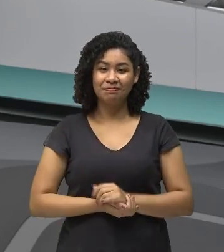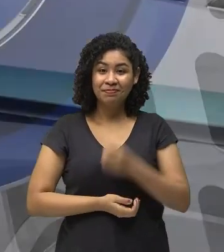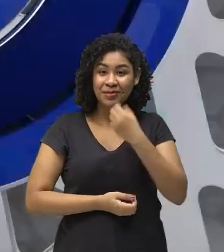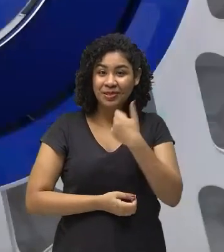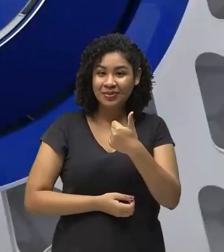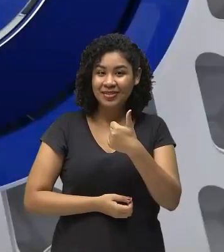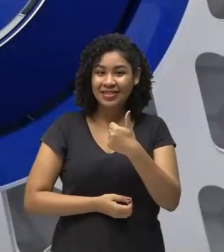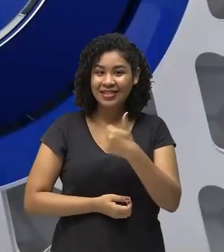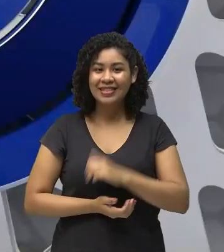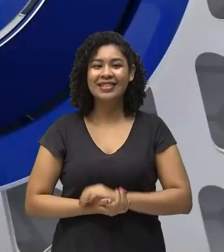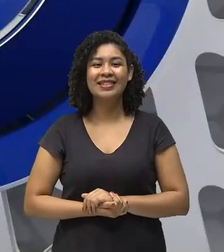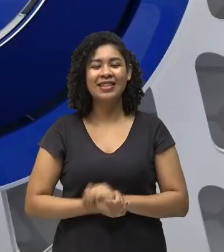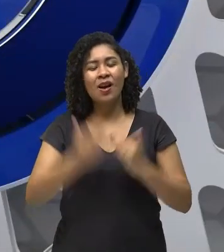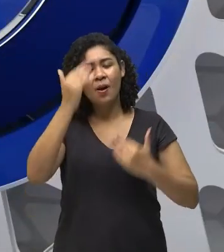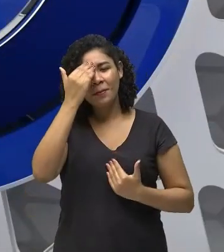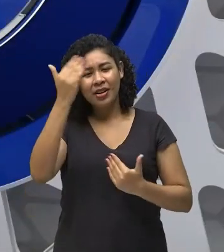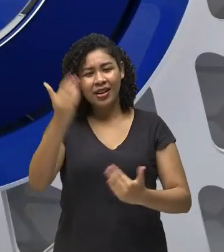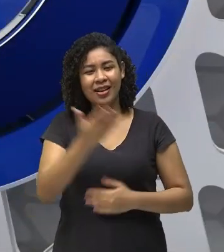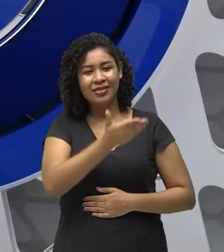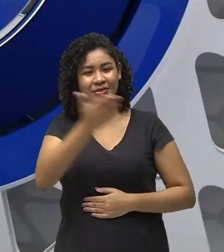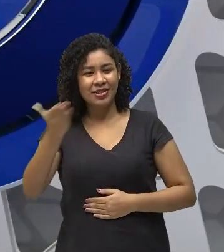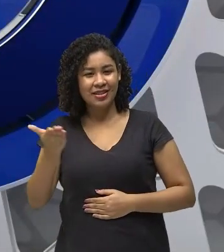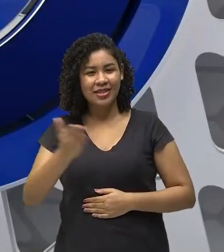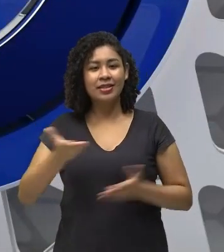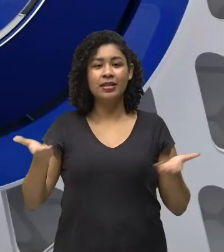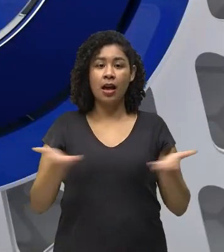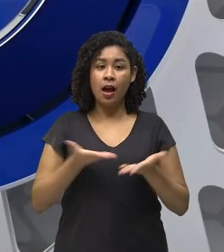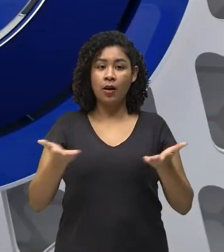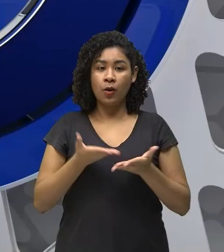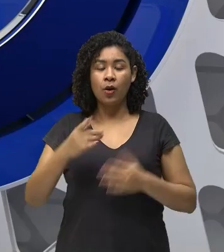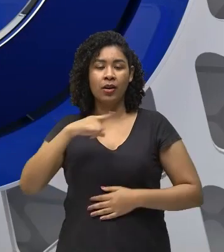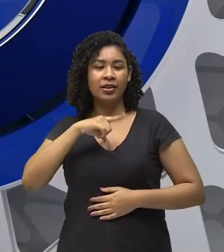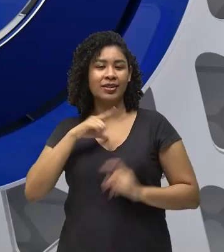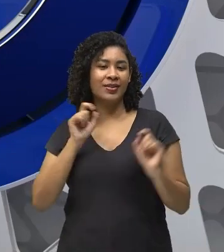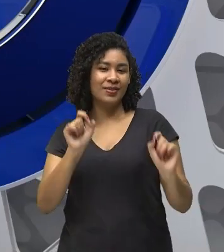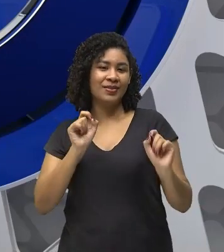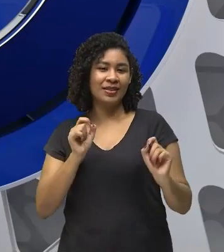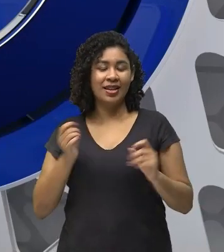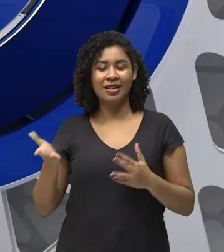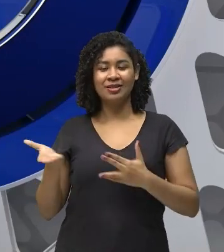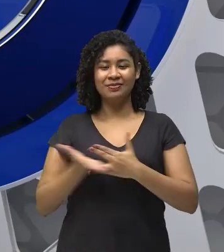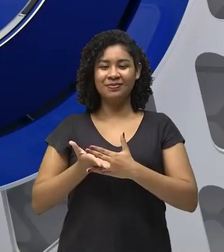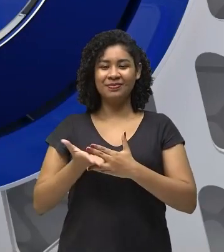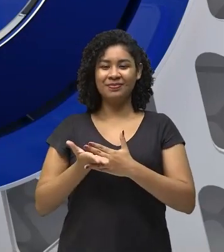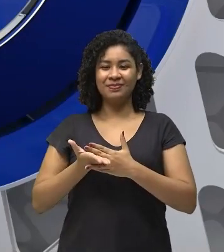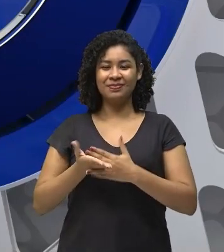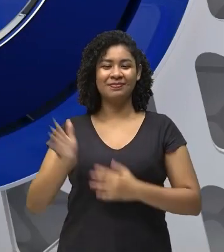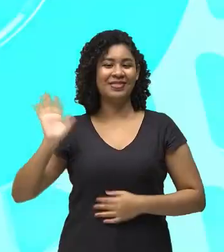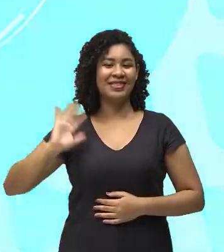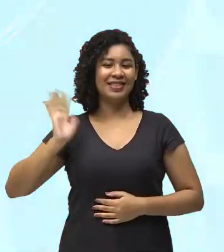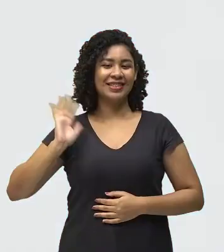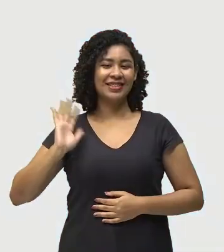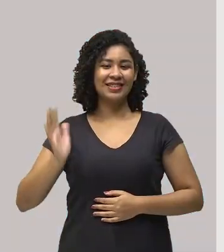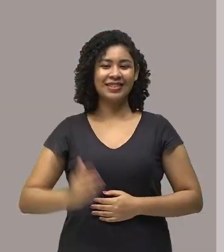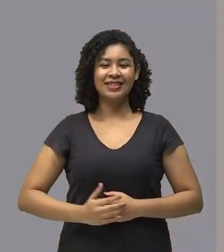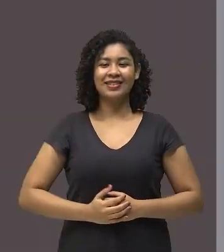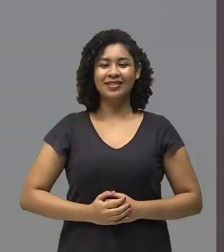people? Thank you so much. E agora nós vamos para o nosso coffee break, nosso intervalo. Até mais.